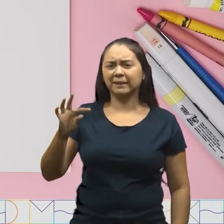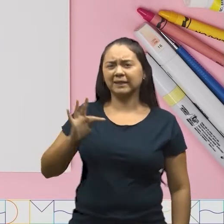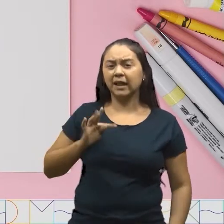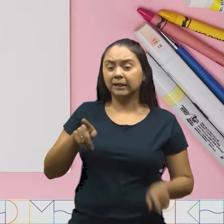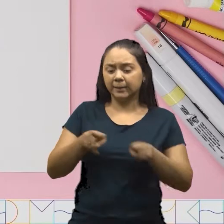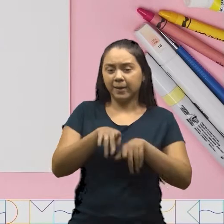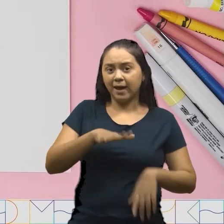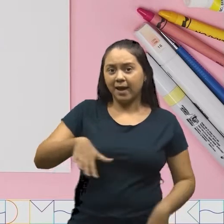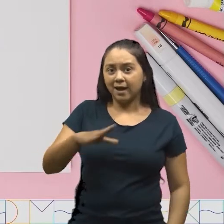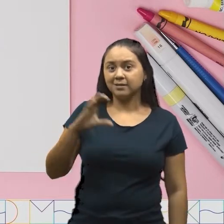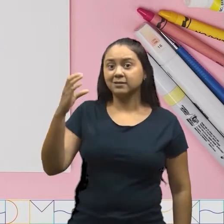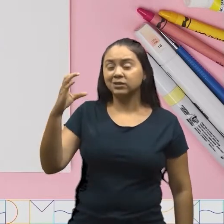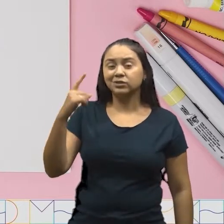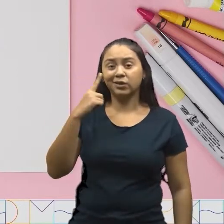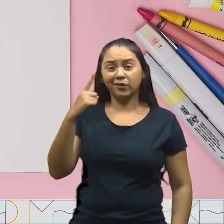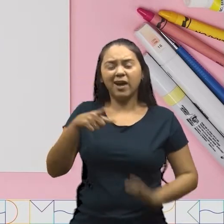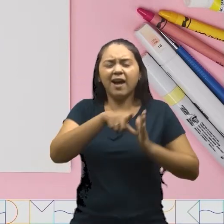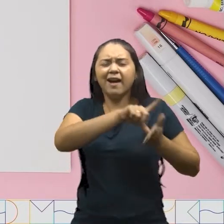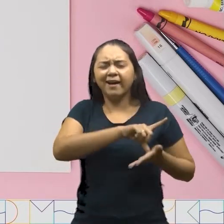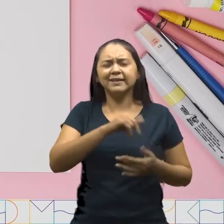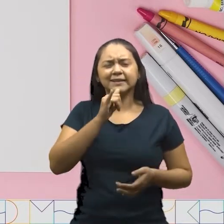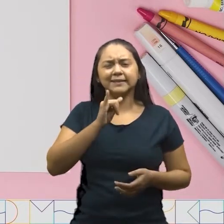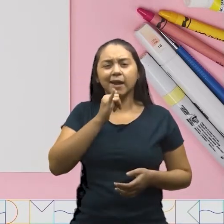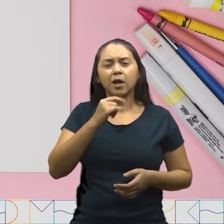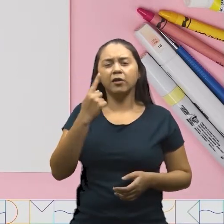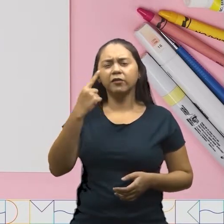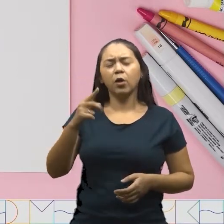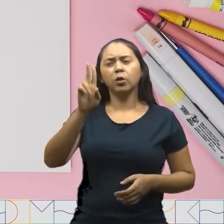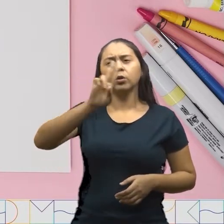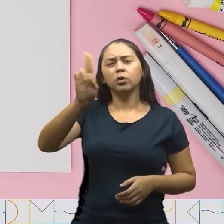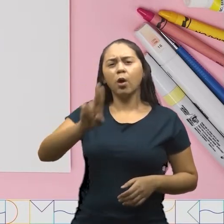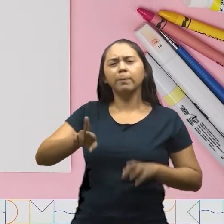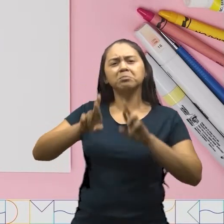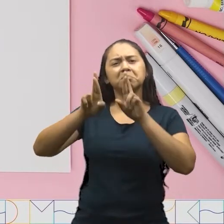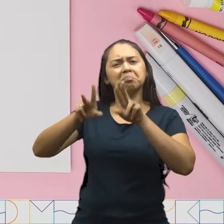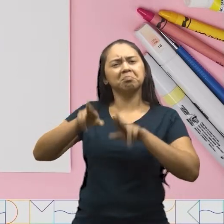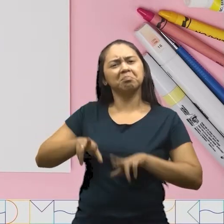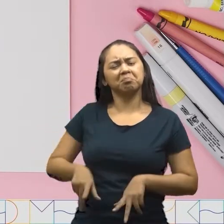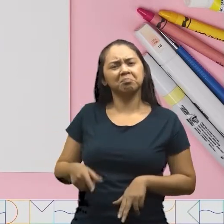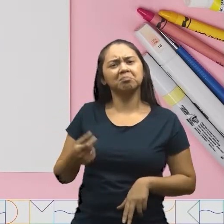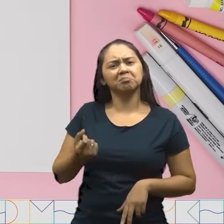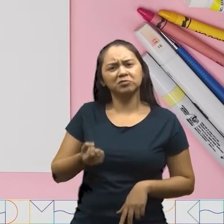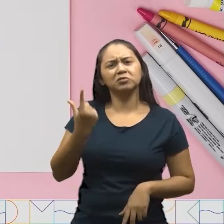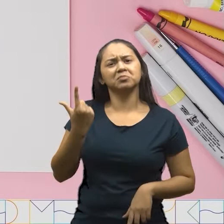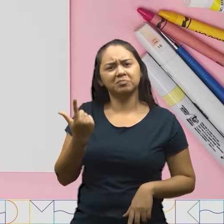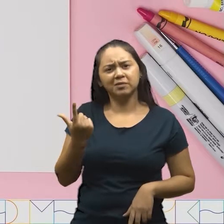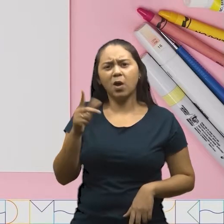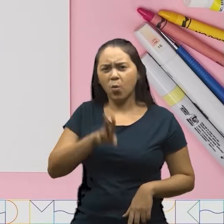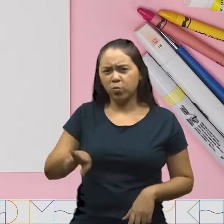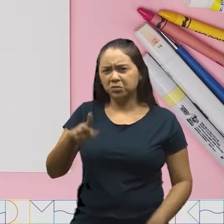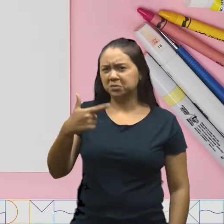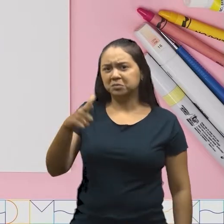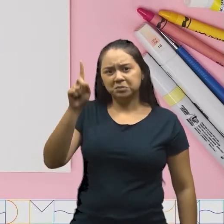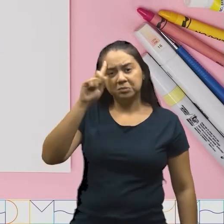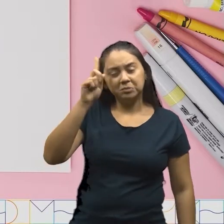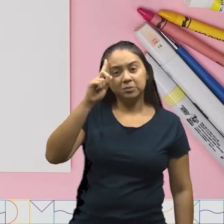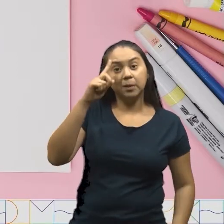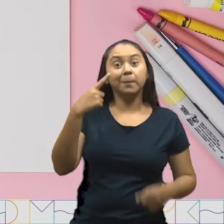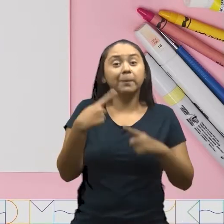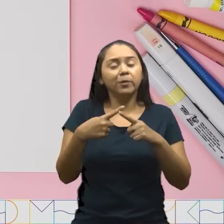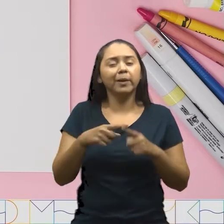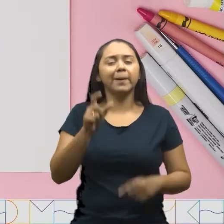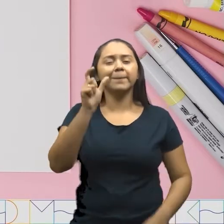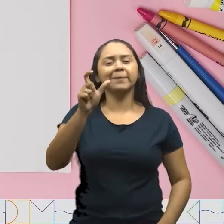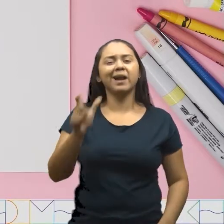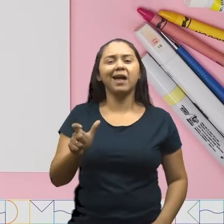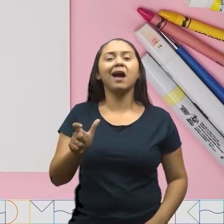no nosso exemplo da laranja, observamos alguns nomes bem diferentes dos utilizados normalmente, pois são palavras